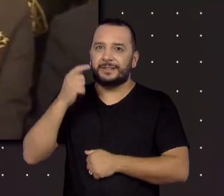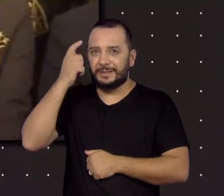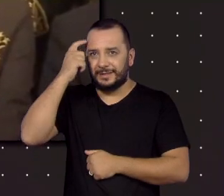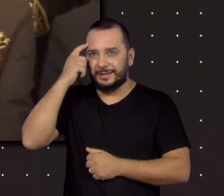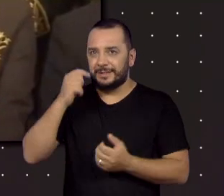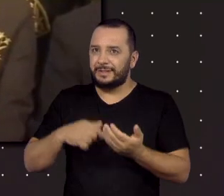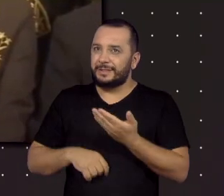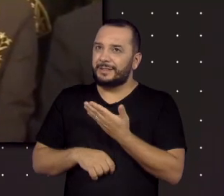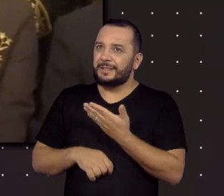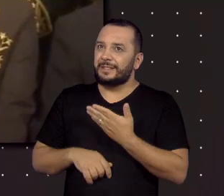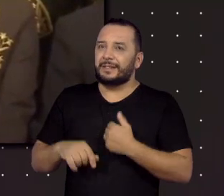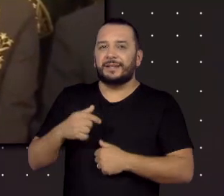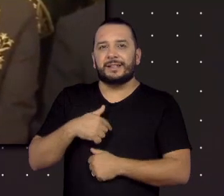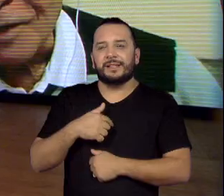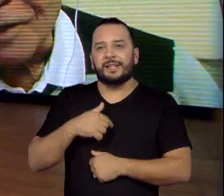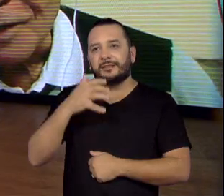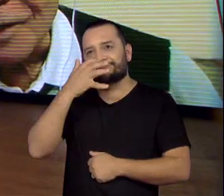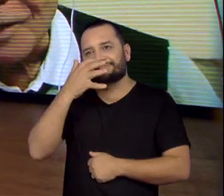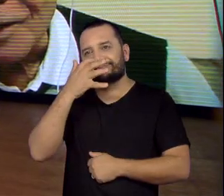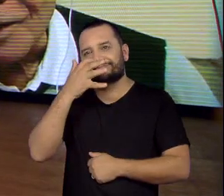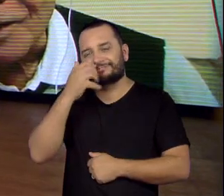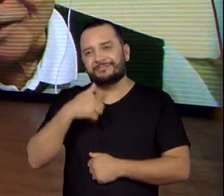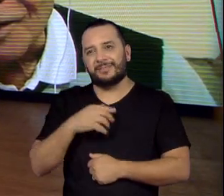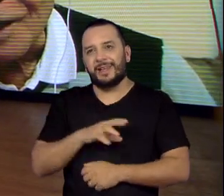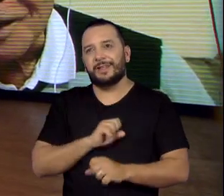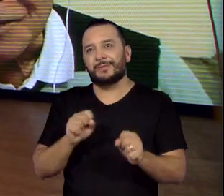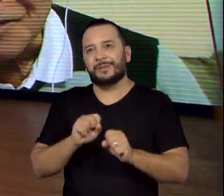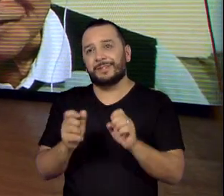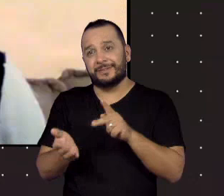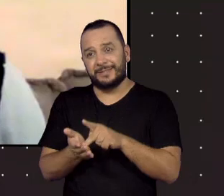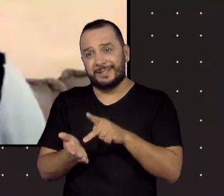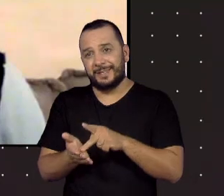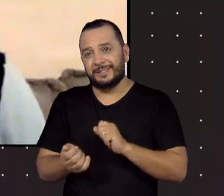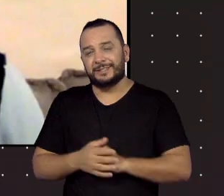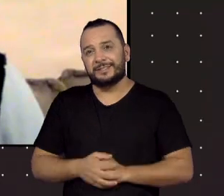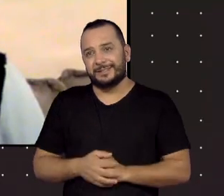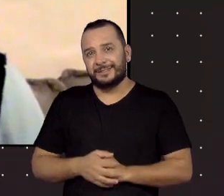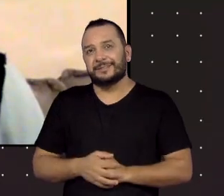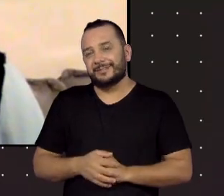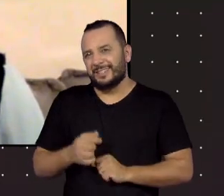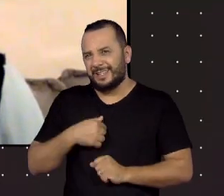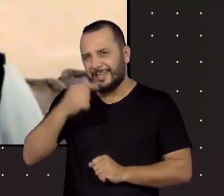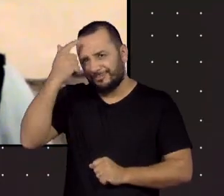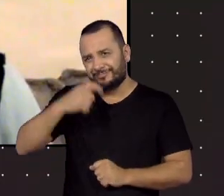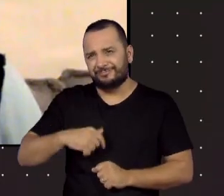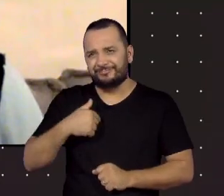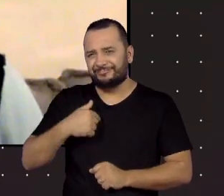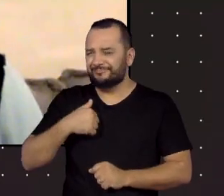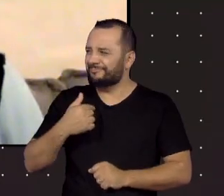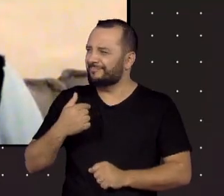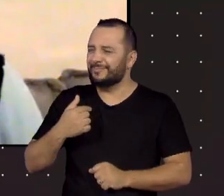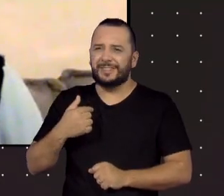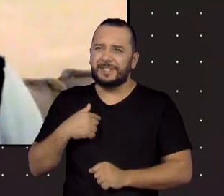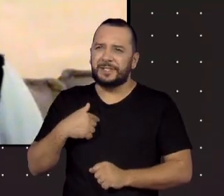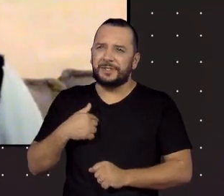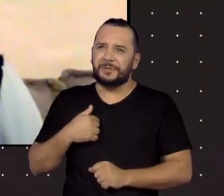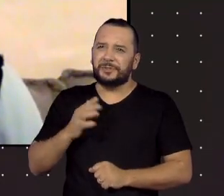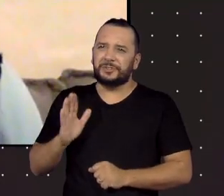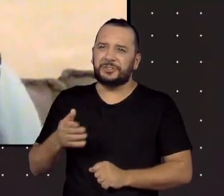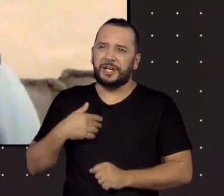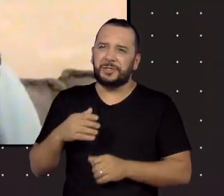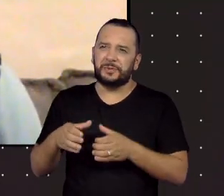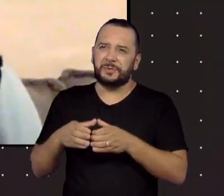encantado, fascinado e adorando. Ok. Será que eu sou isso? Será que eu sou isso? Eu tenho dúvidas a